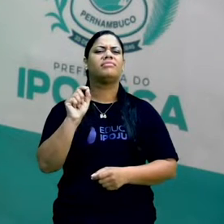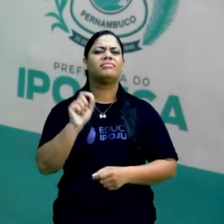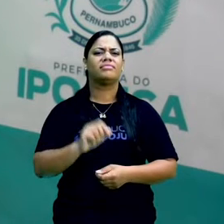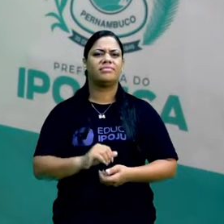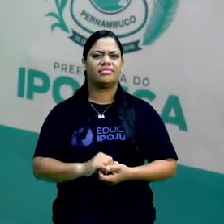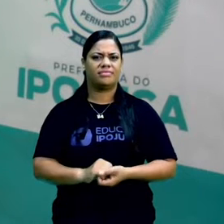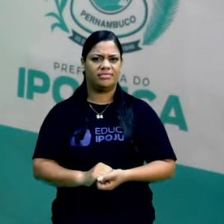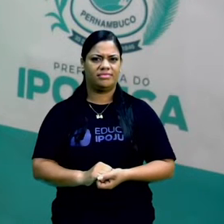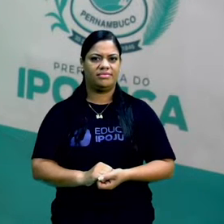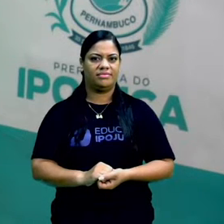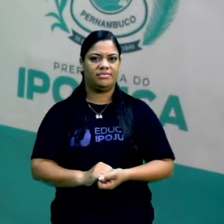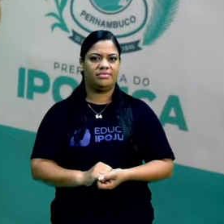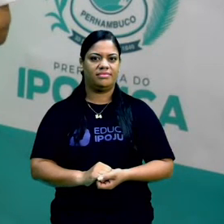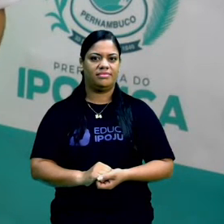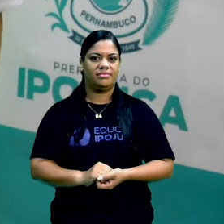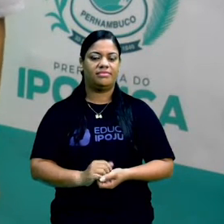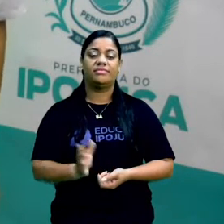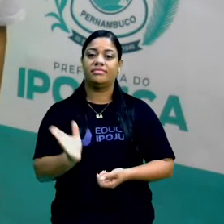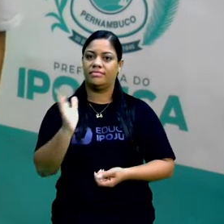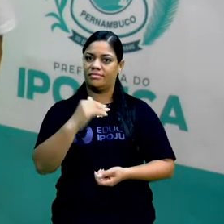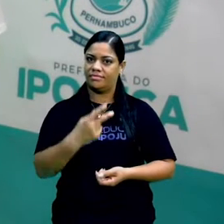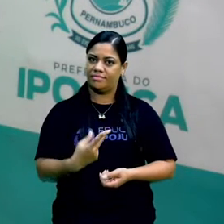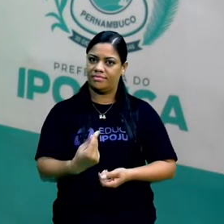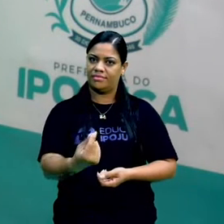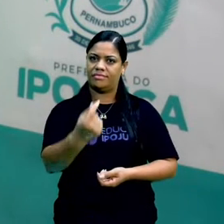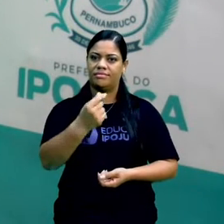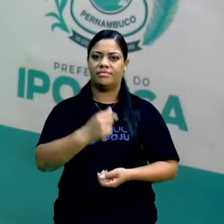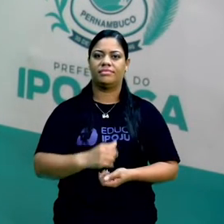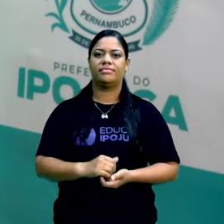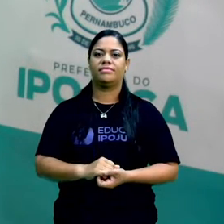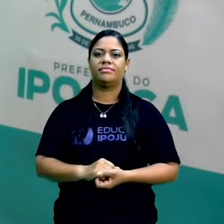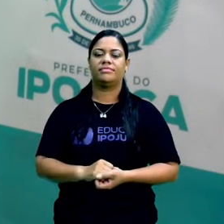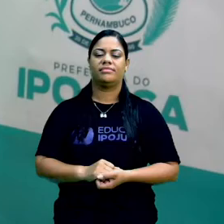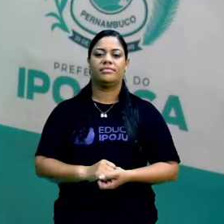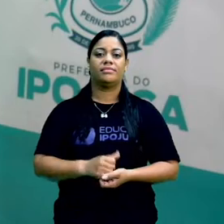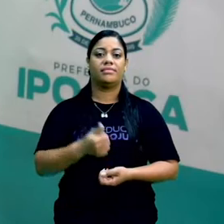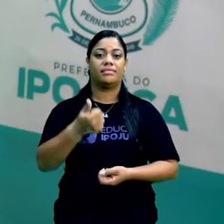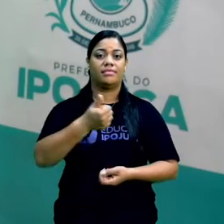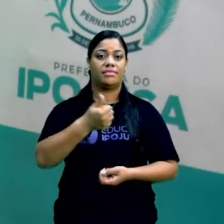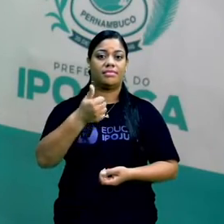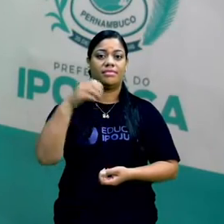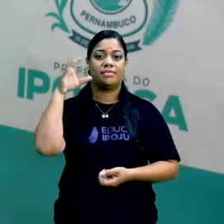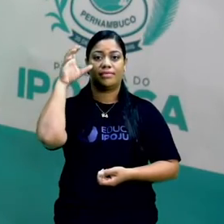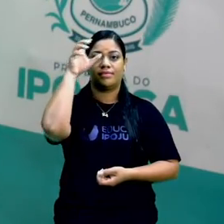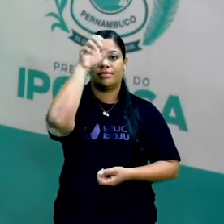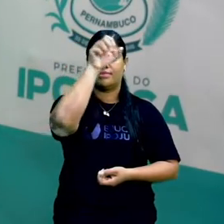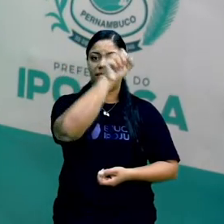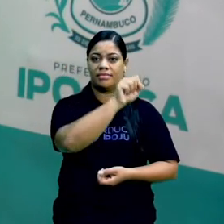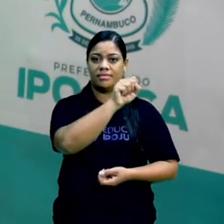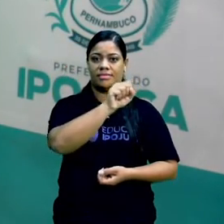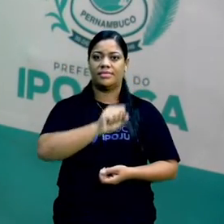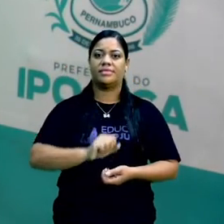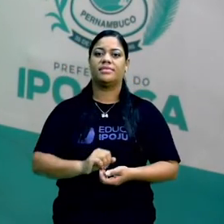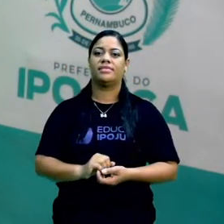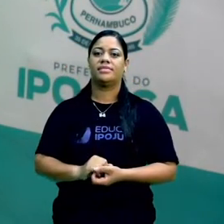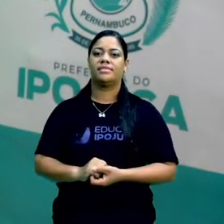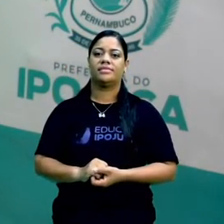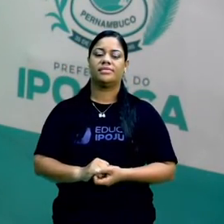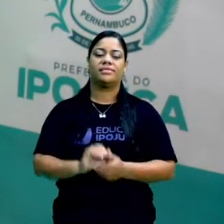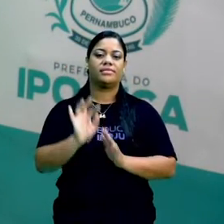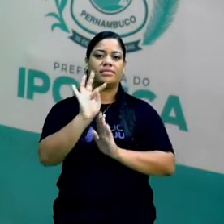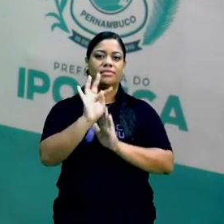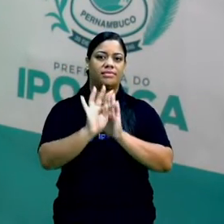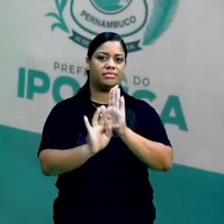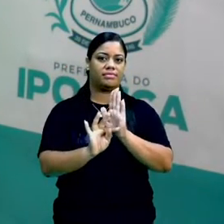R's? Vamos para frente, né? Então, vamos primeiro compreender esse é o